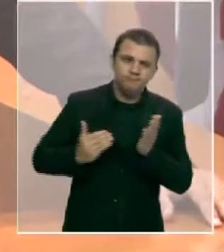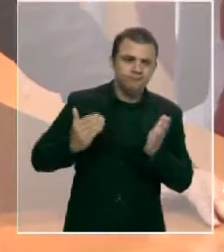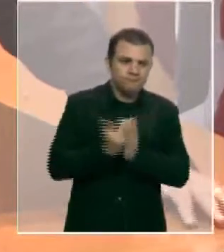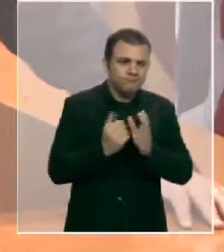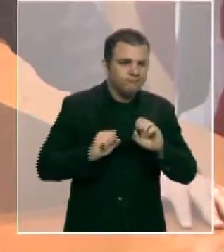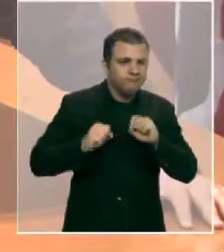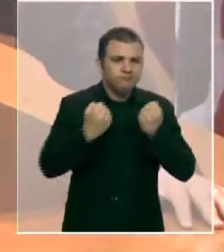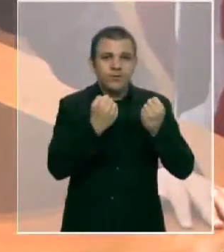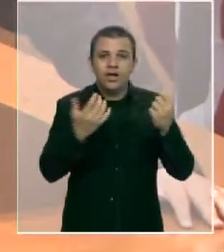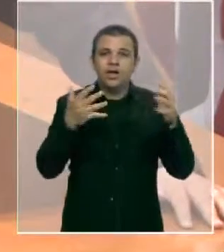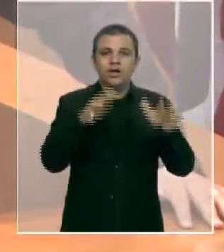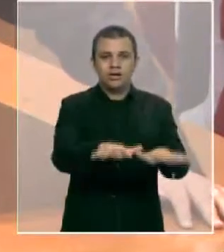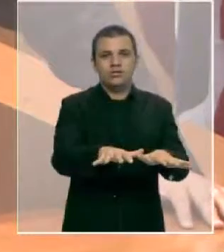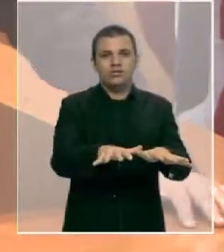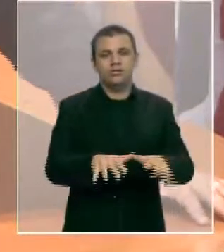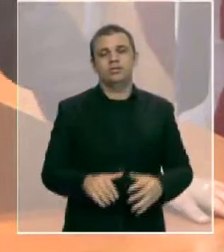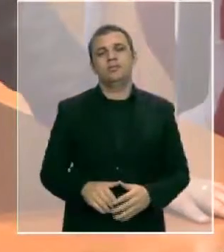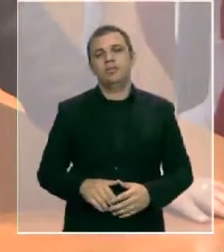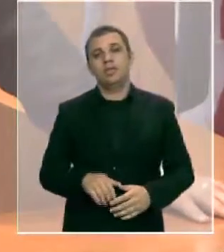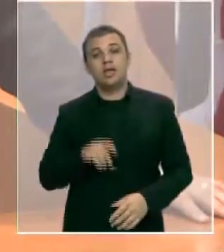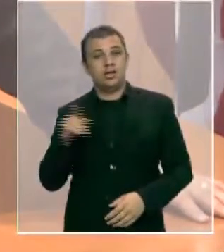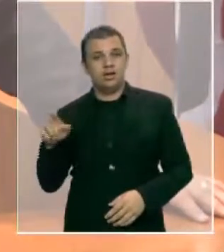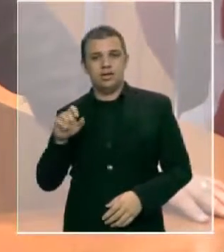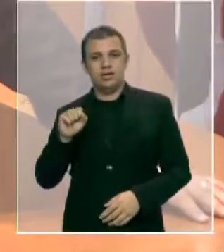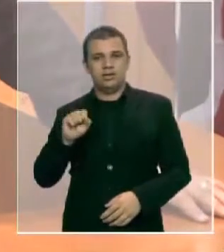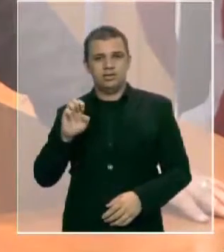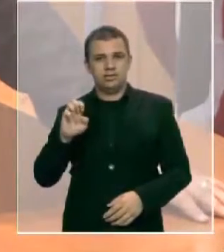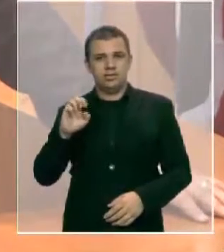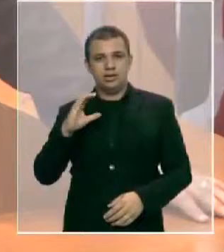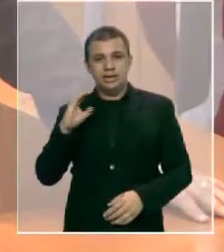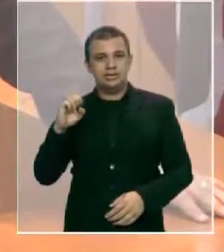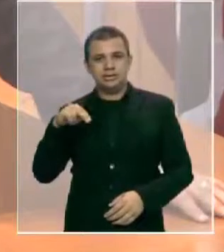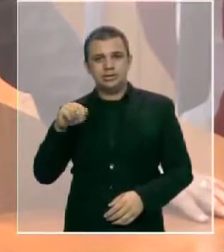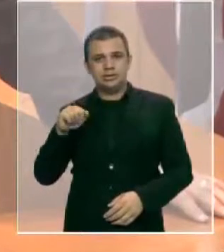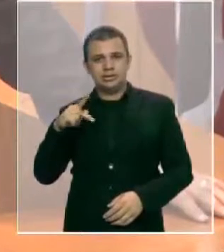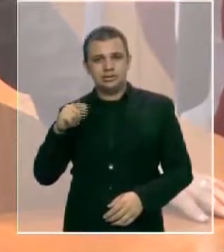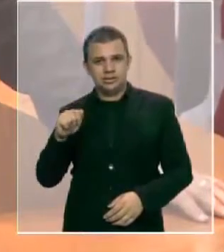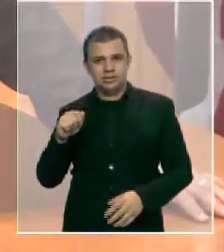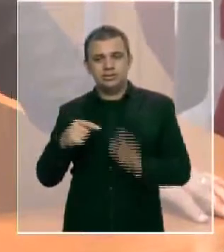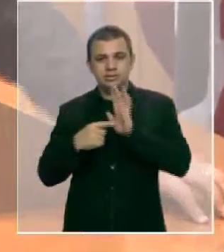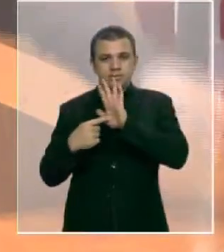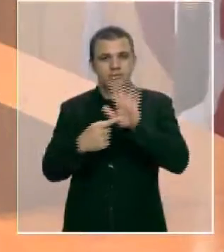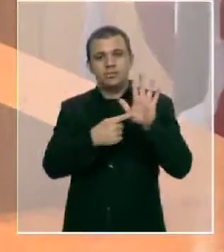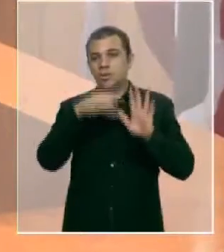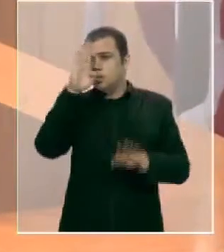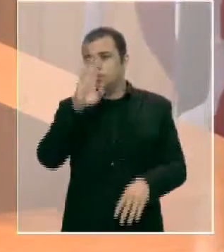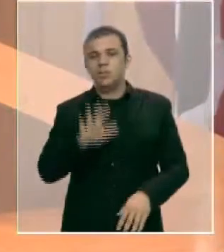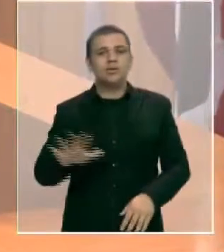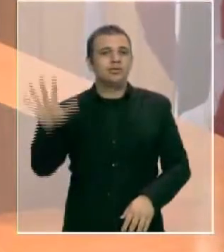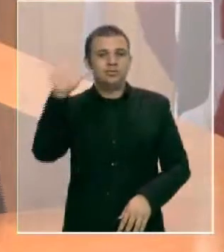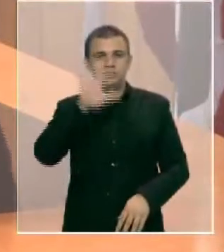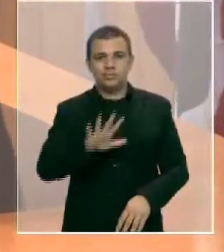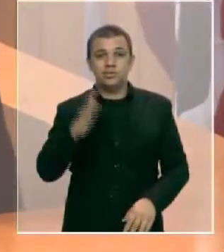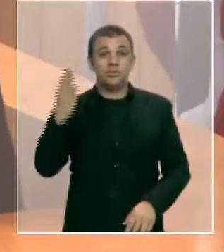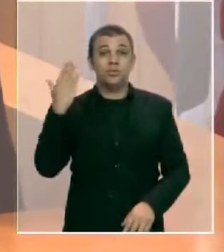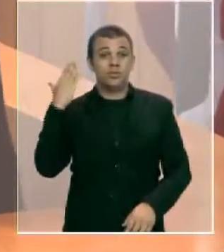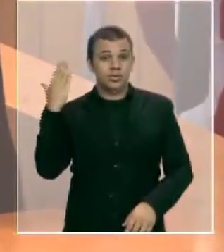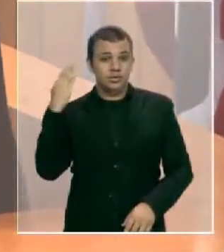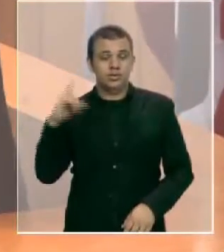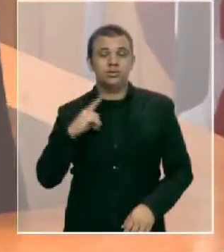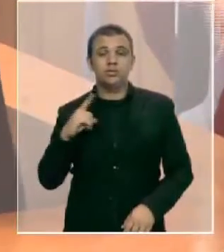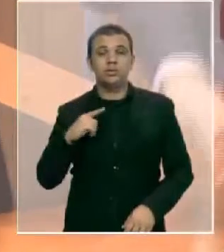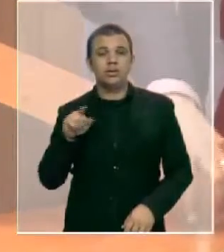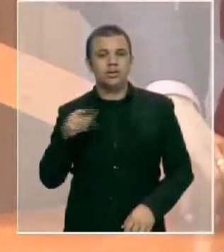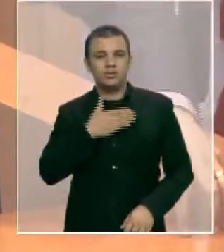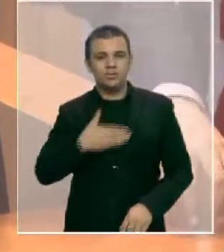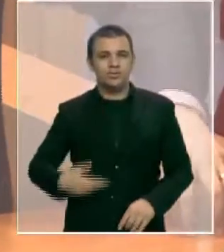essa equipe do Senapa é uma equipe com destaque nacional. Haja vista que, dias atrás, próprio governo